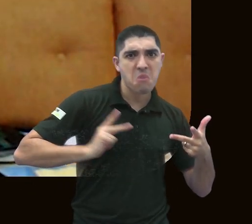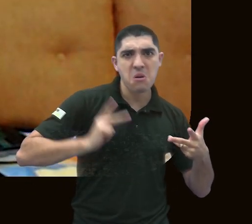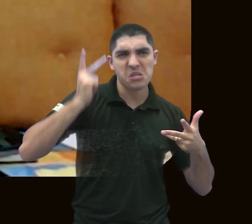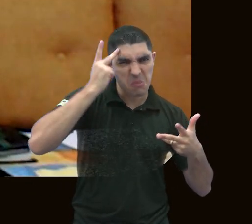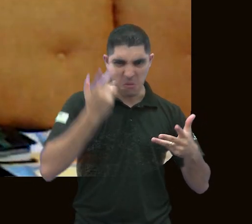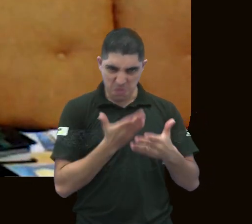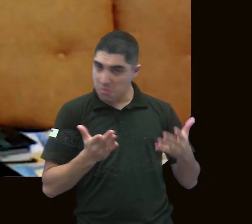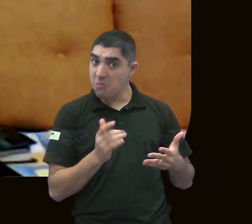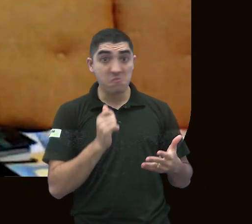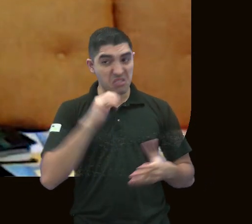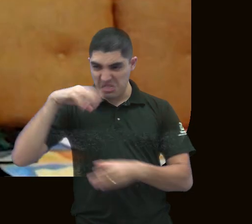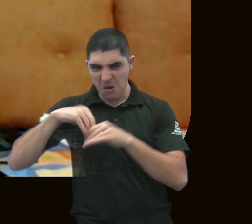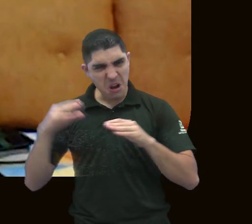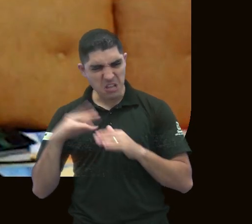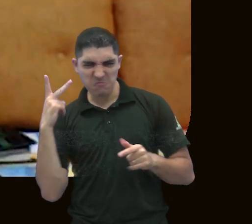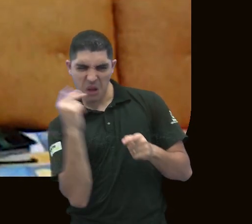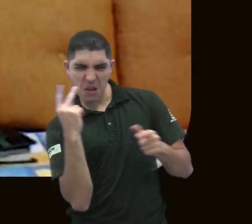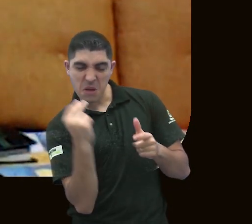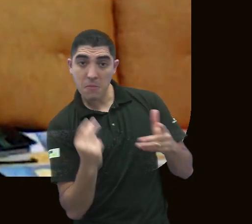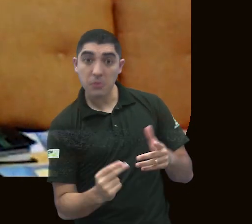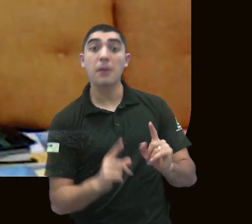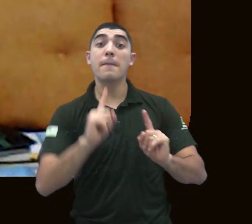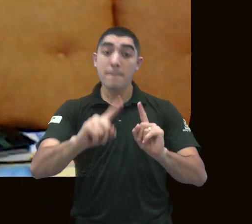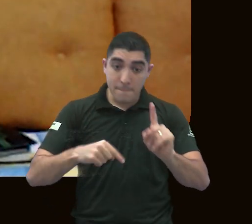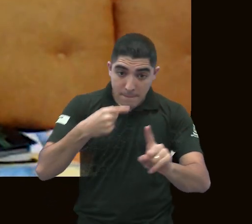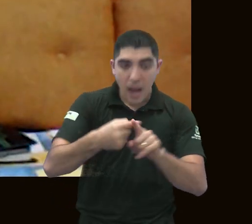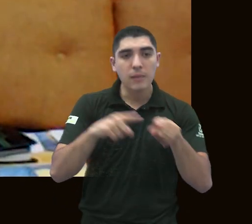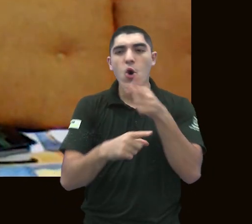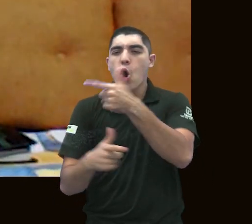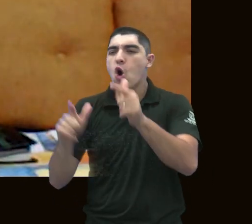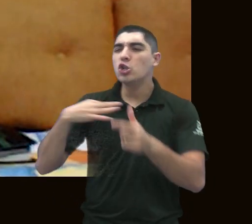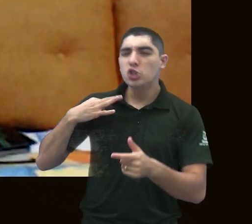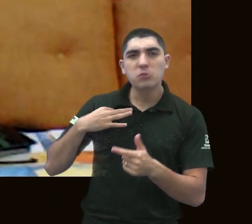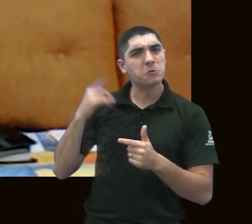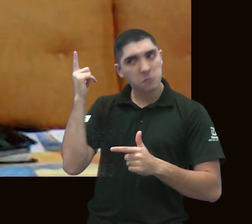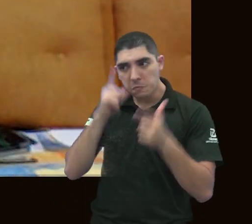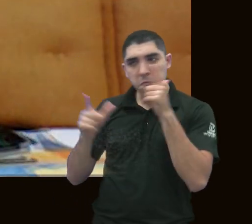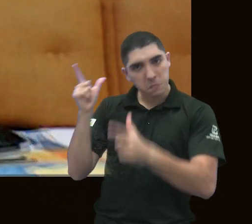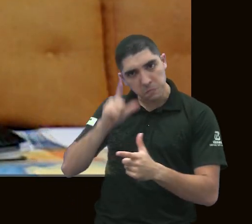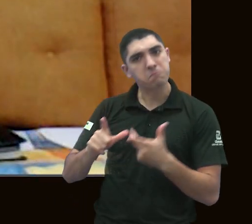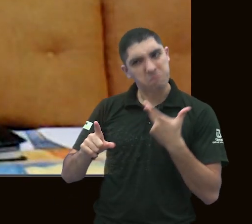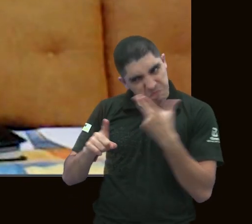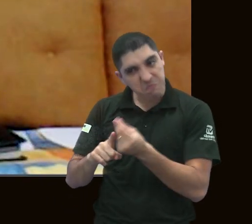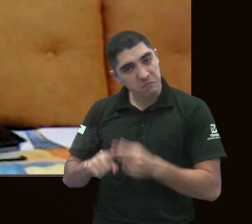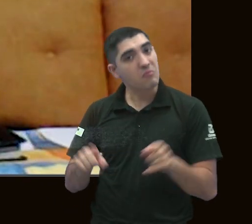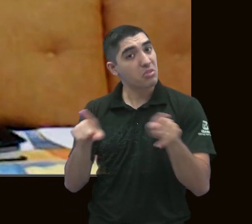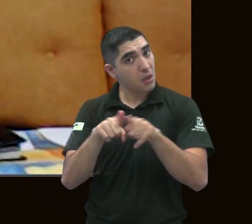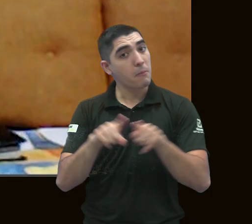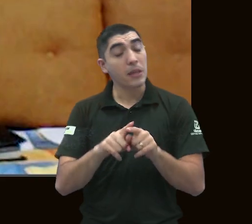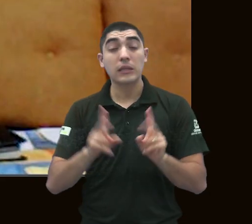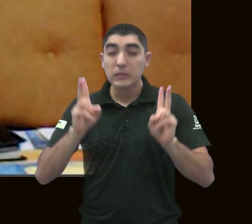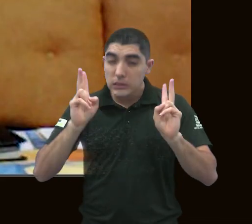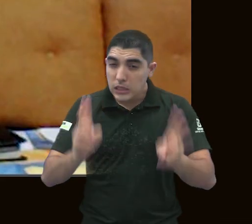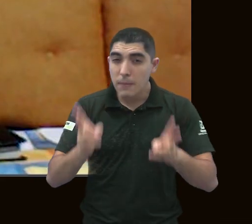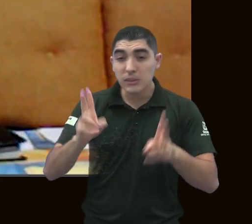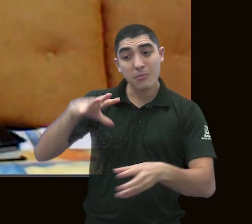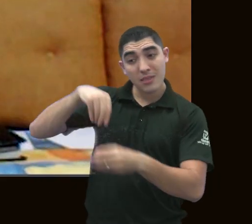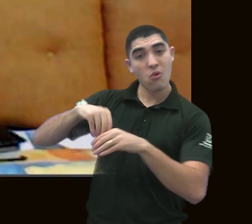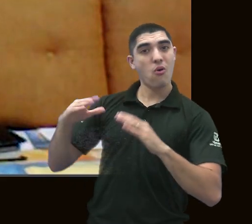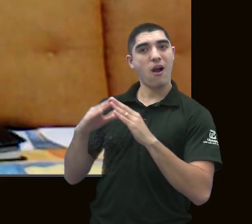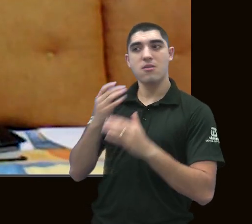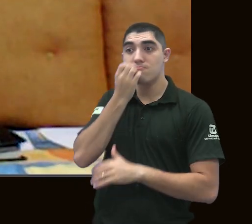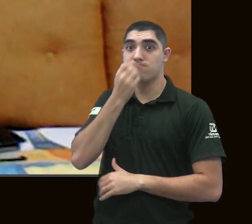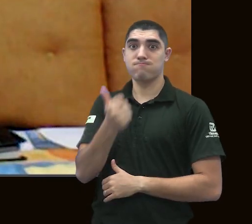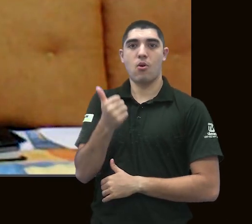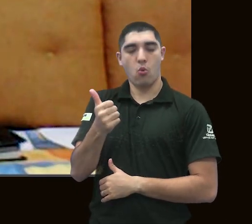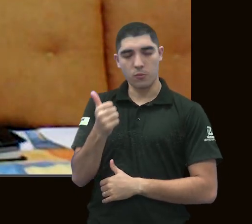nós chegamos às finais do segundo turno, porque eram 2 turnos, né? Ainda com um resultado